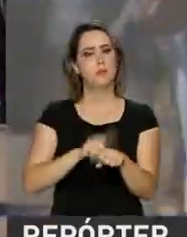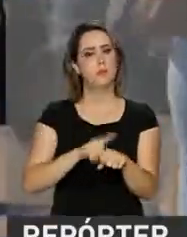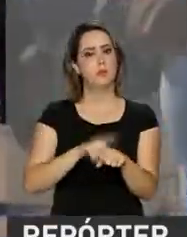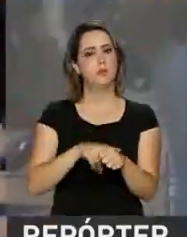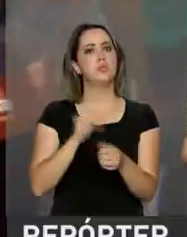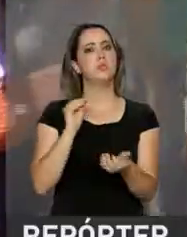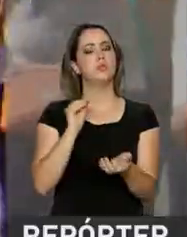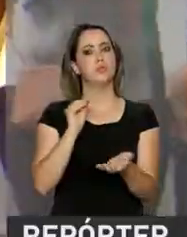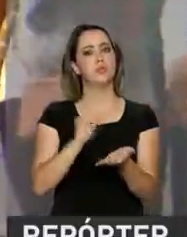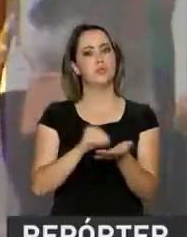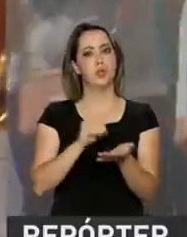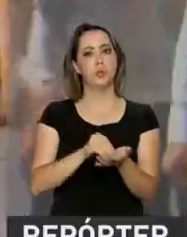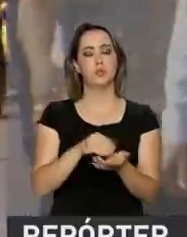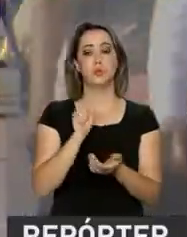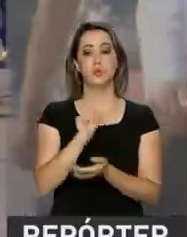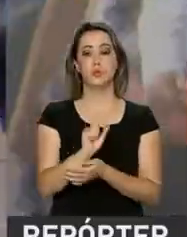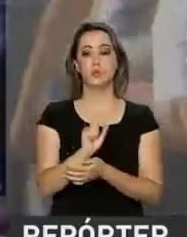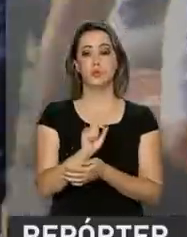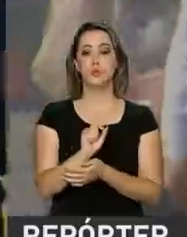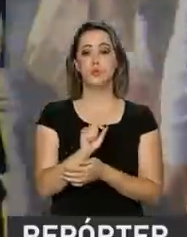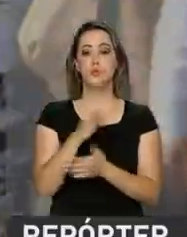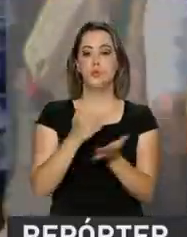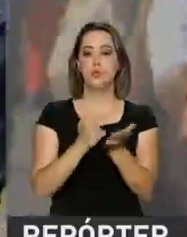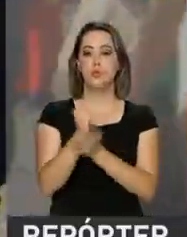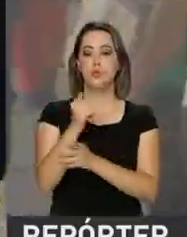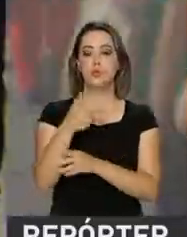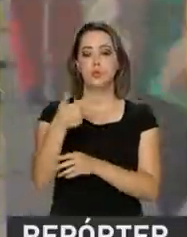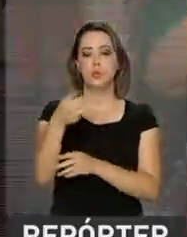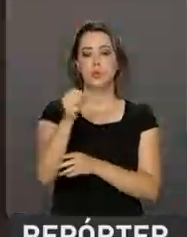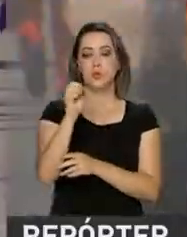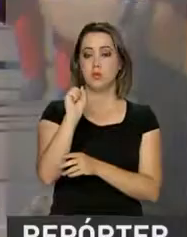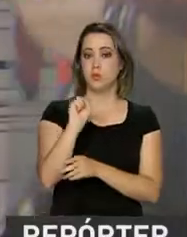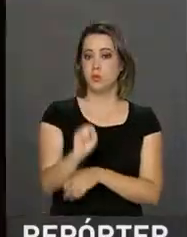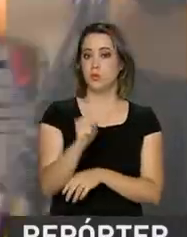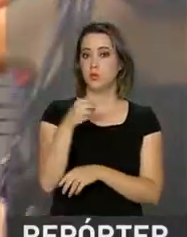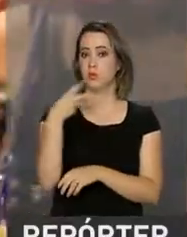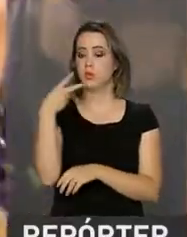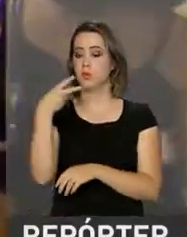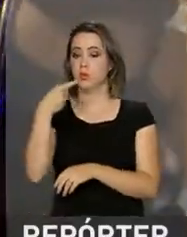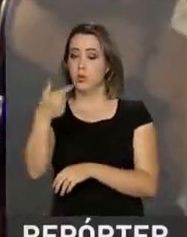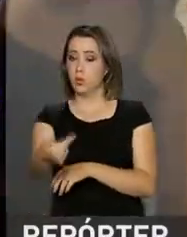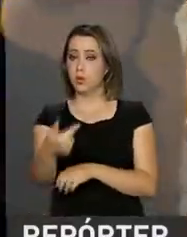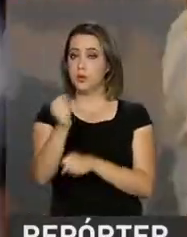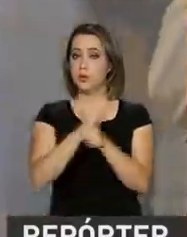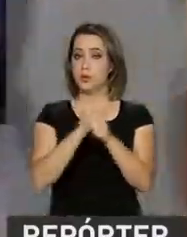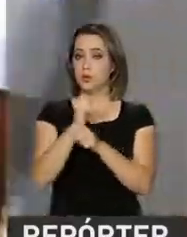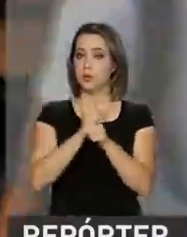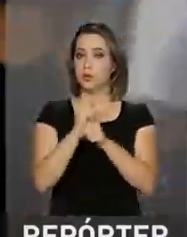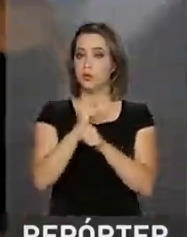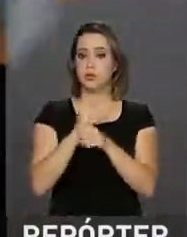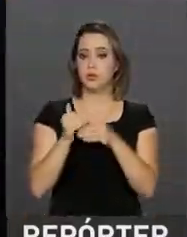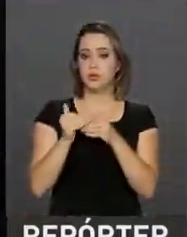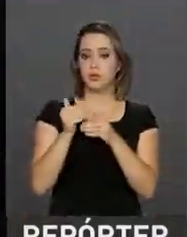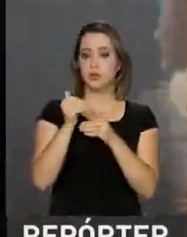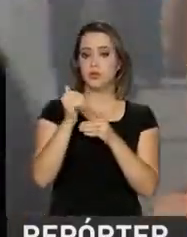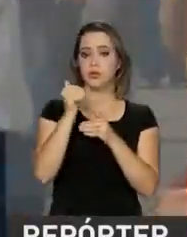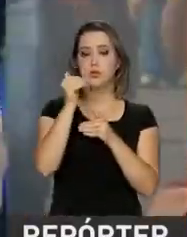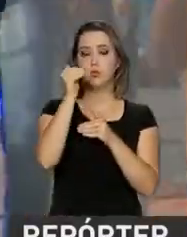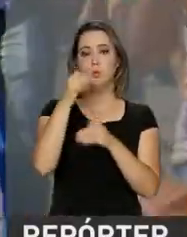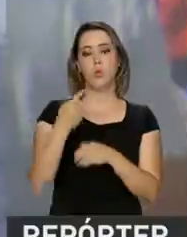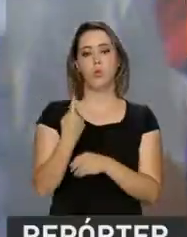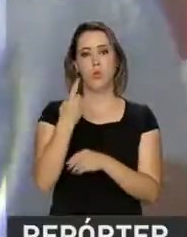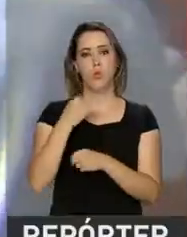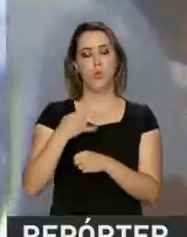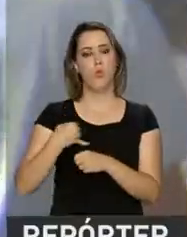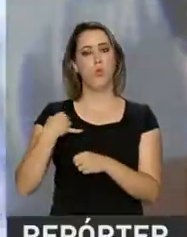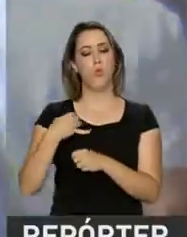que faltar. Já a partir de 2018, a cada 2 anos, esta idade mínima vai aumentar 1 ano, até